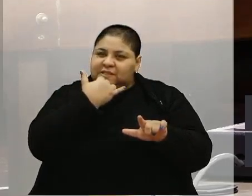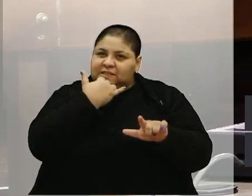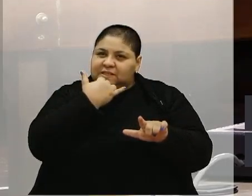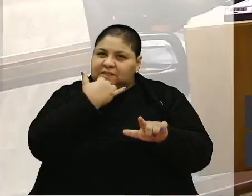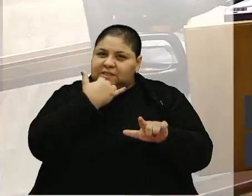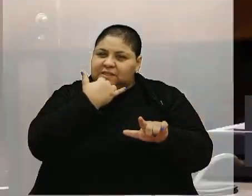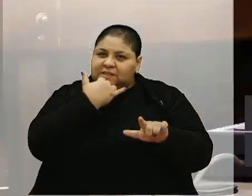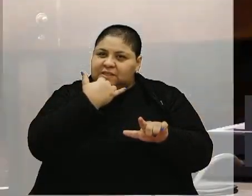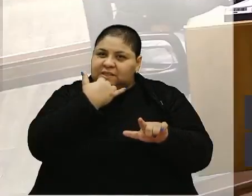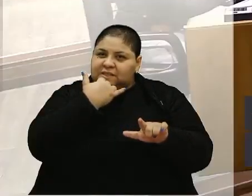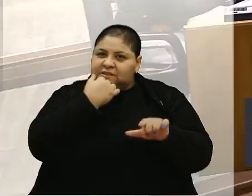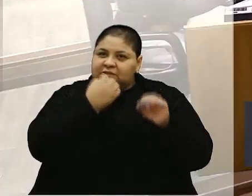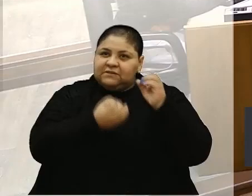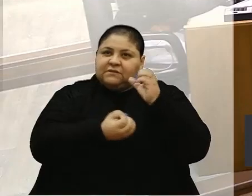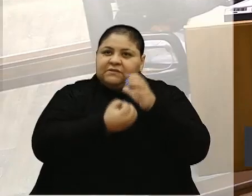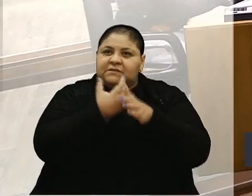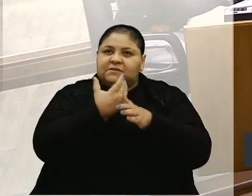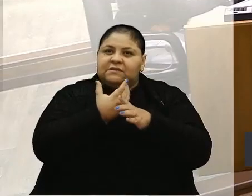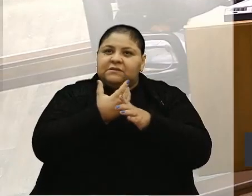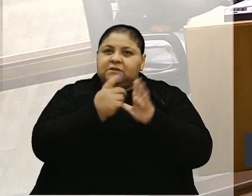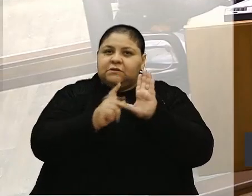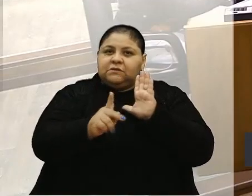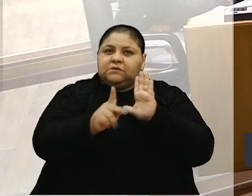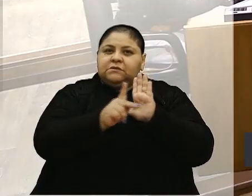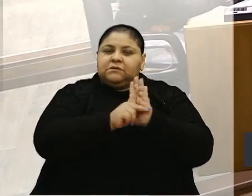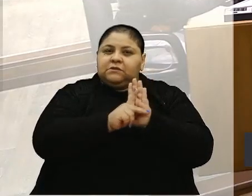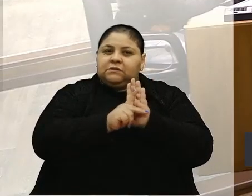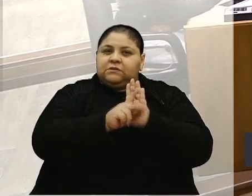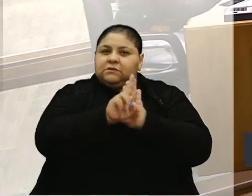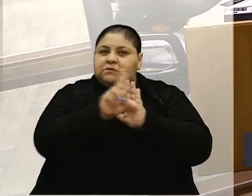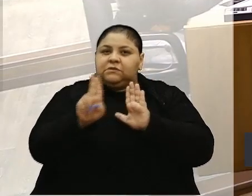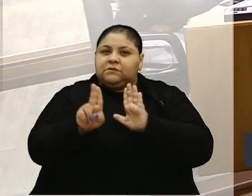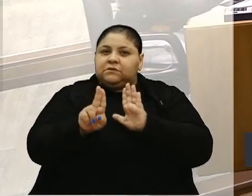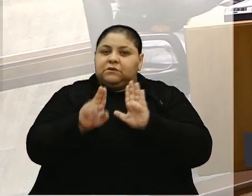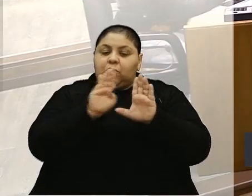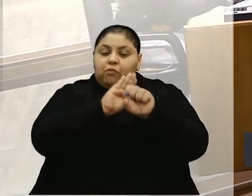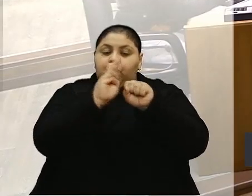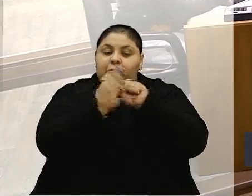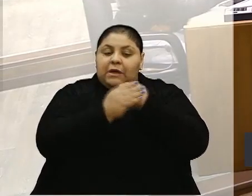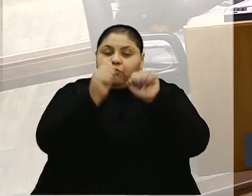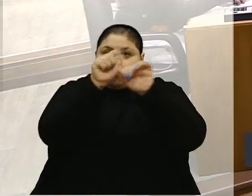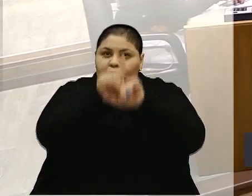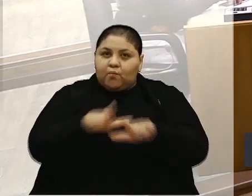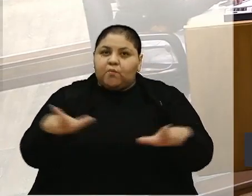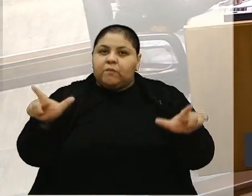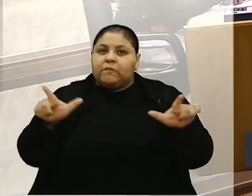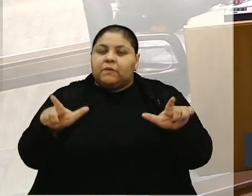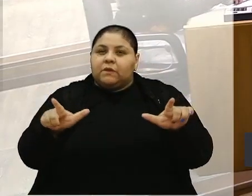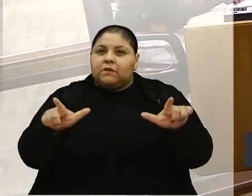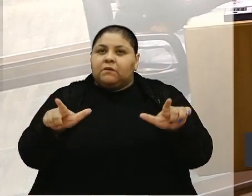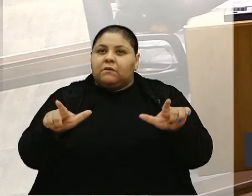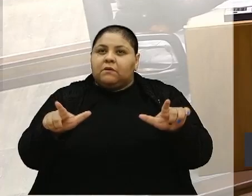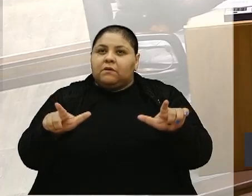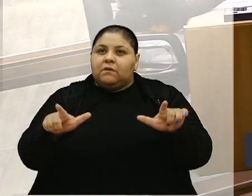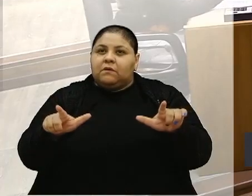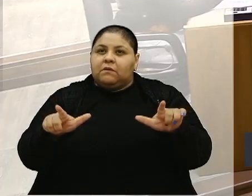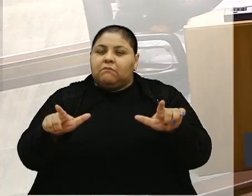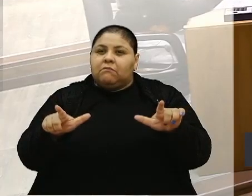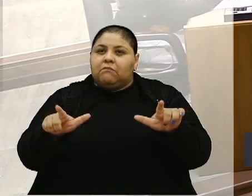Eu criei um projeto, desculpa aí, que se chama Bairro Limpo, se espelhando no orçamento